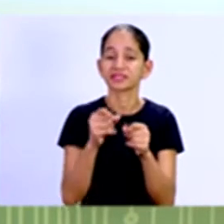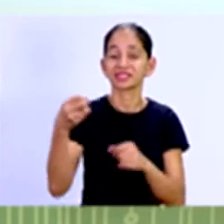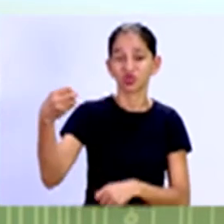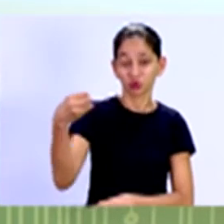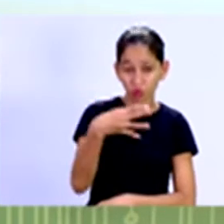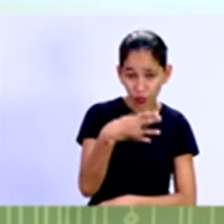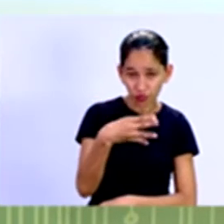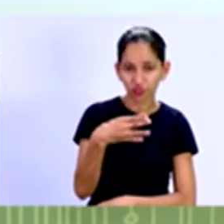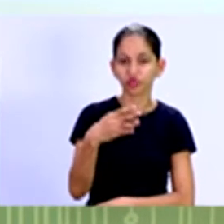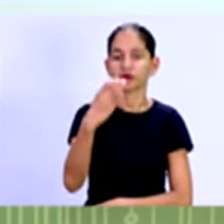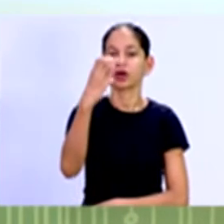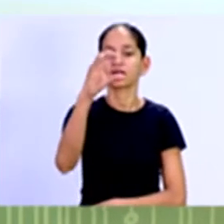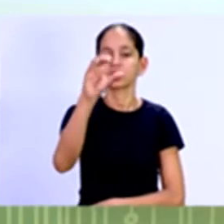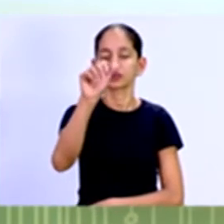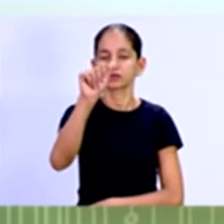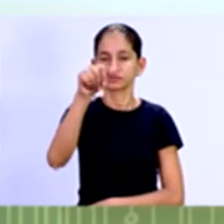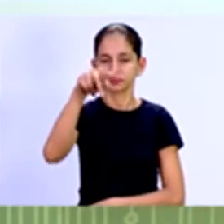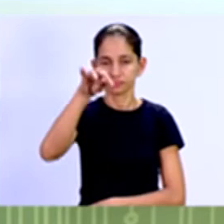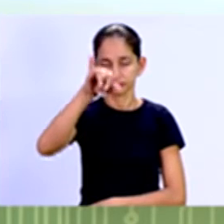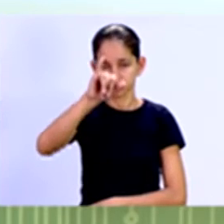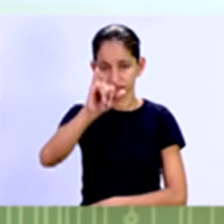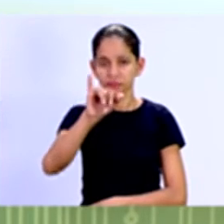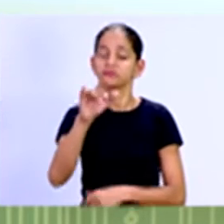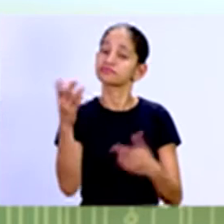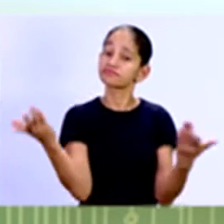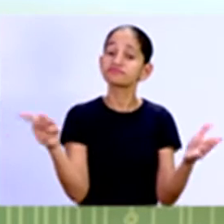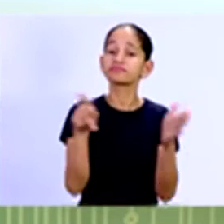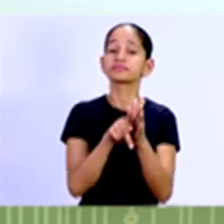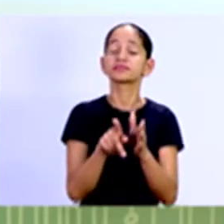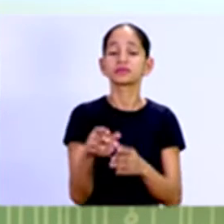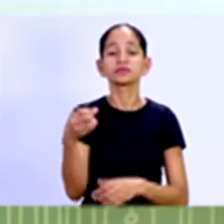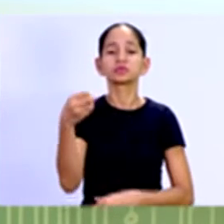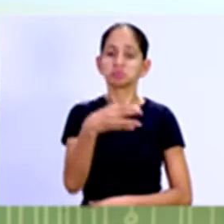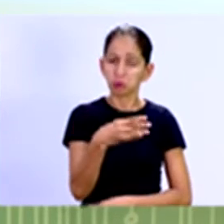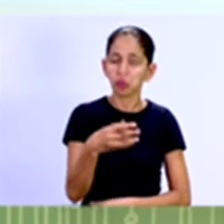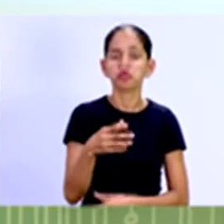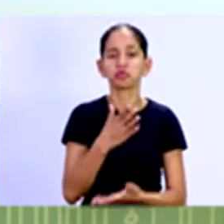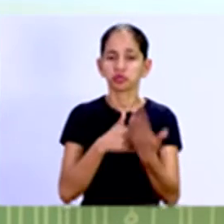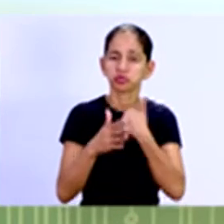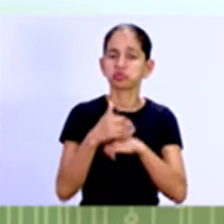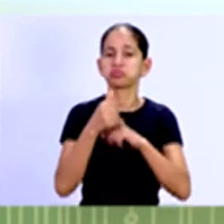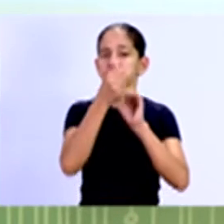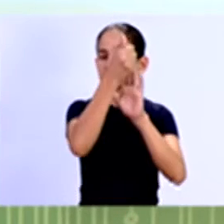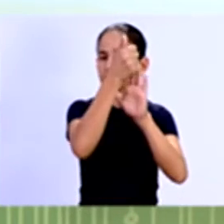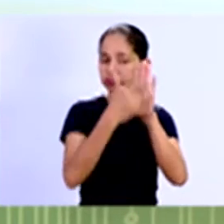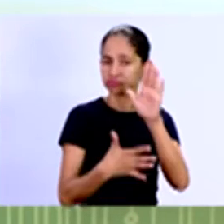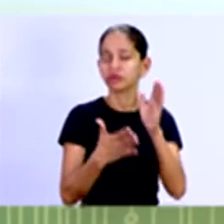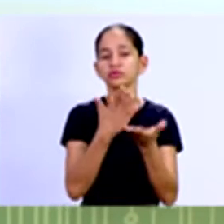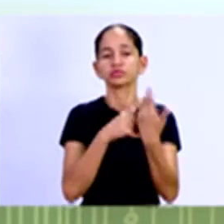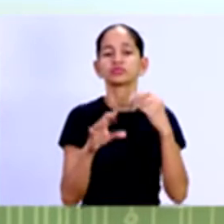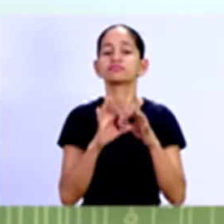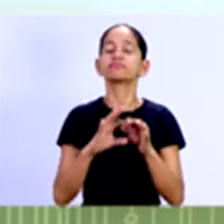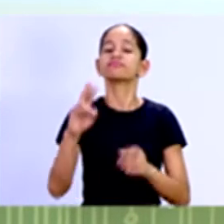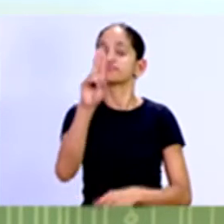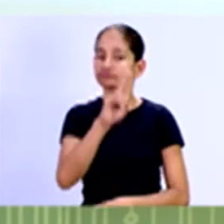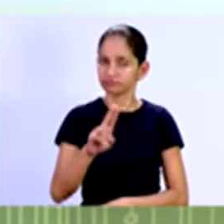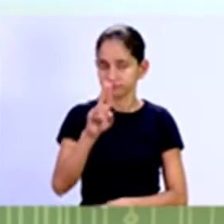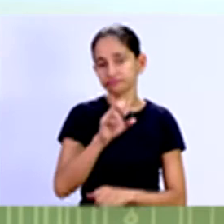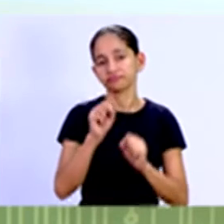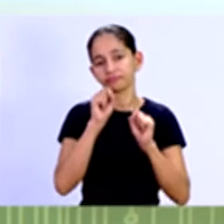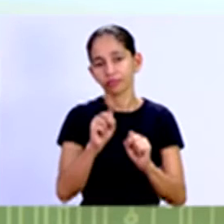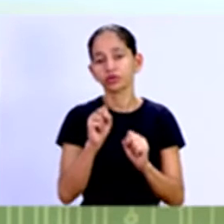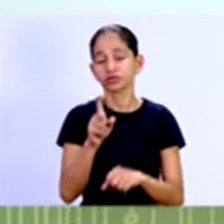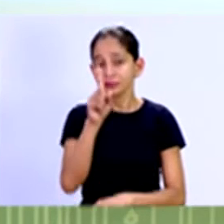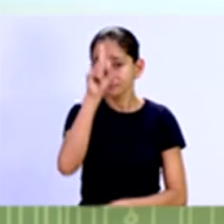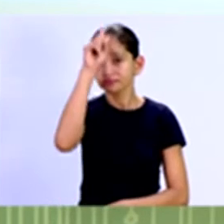modernas em Kant, que traz os imperativos categóricos, as máximas das quais nós podemos utilizar, e a